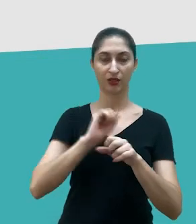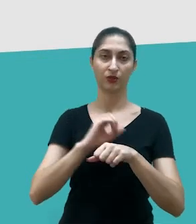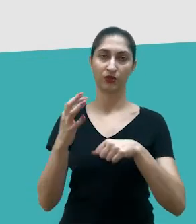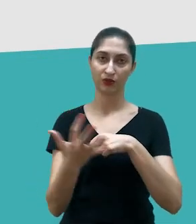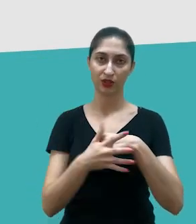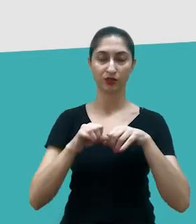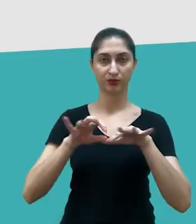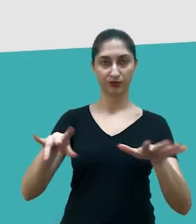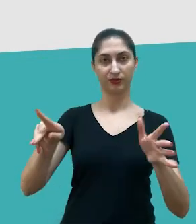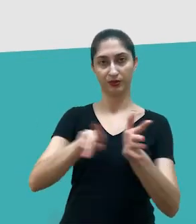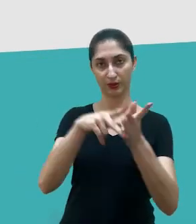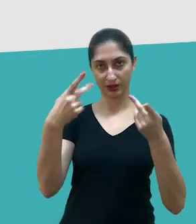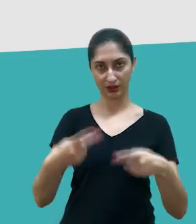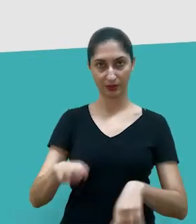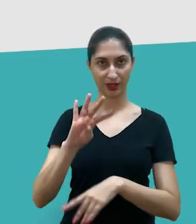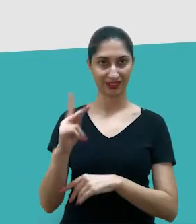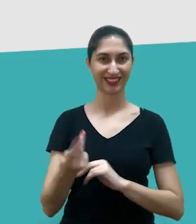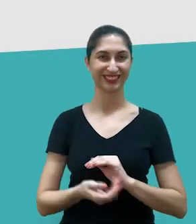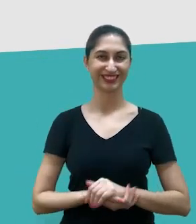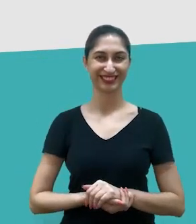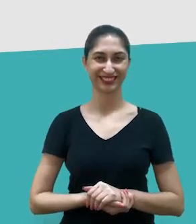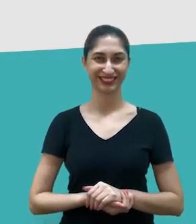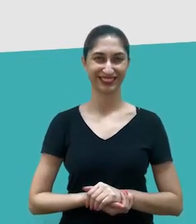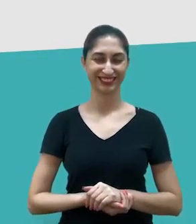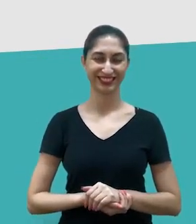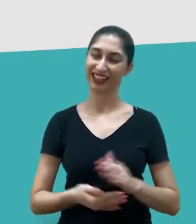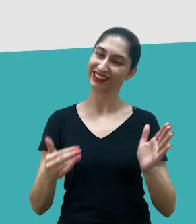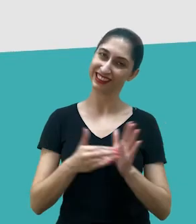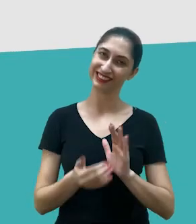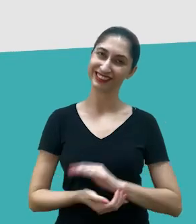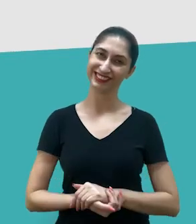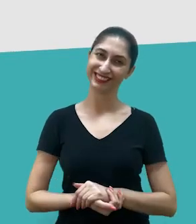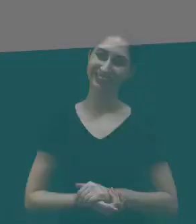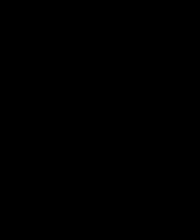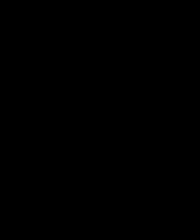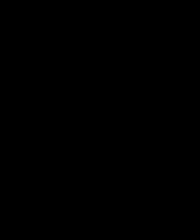ao Covid-19 vigentes em Belo Horizonte. Até mais!